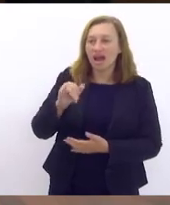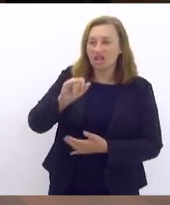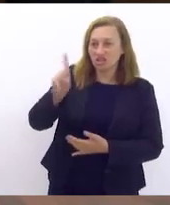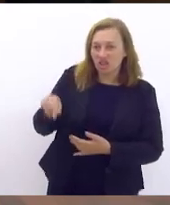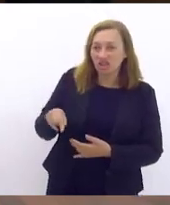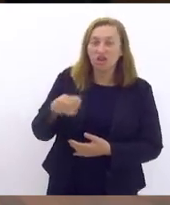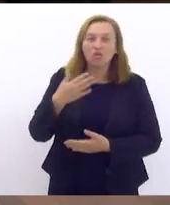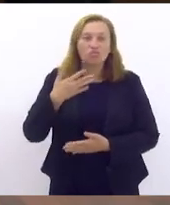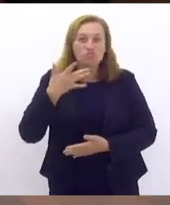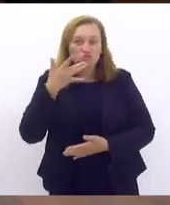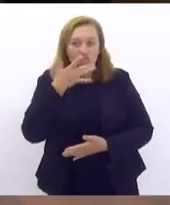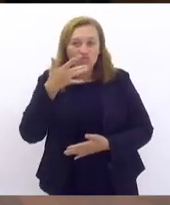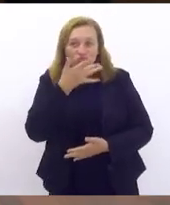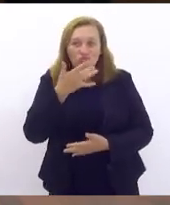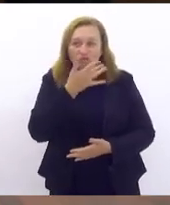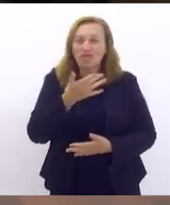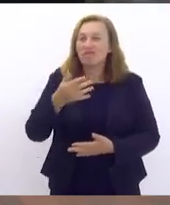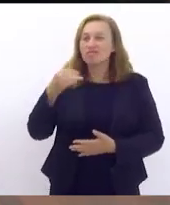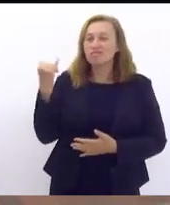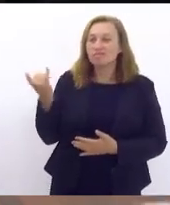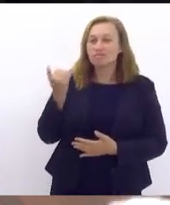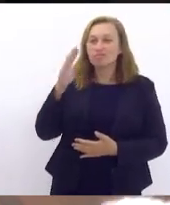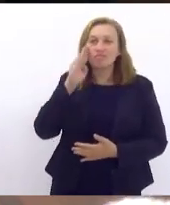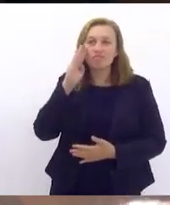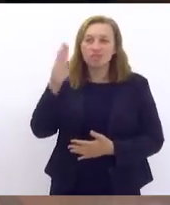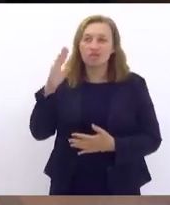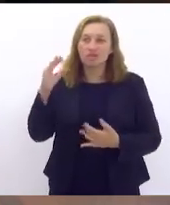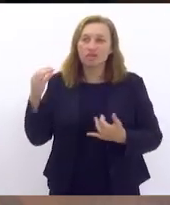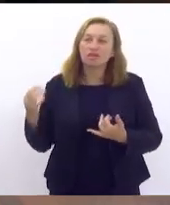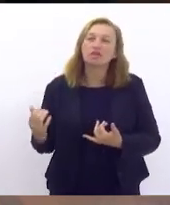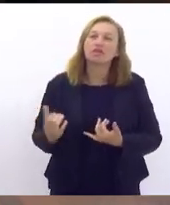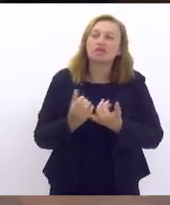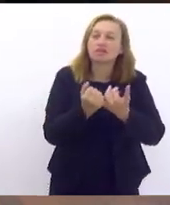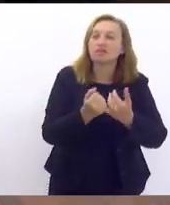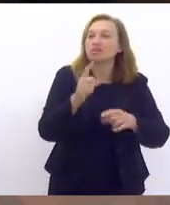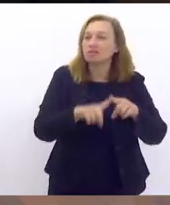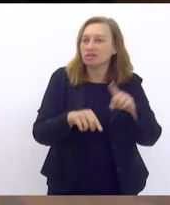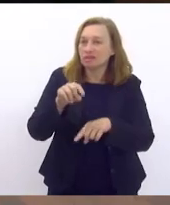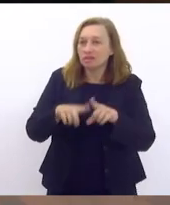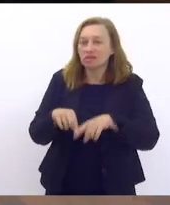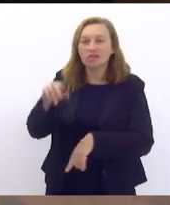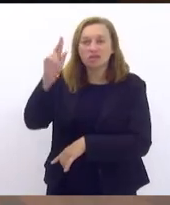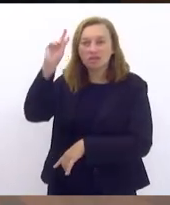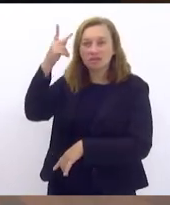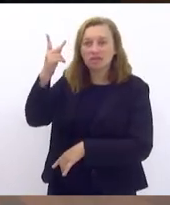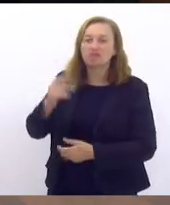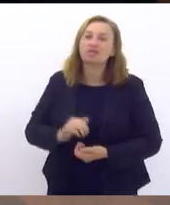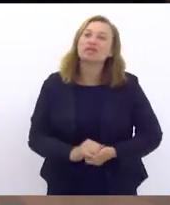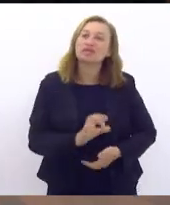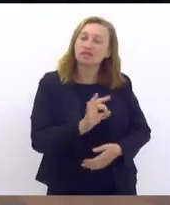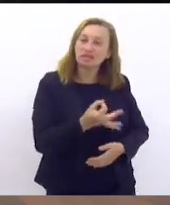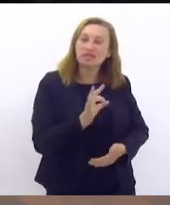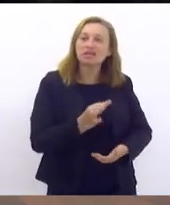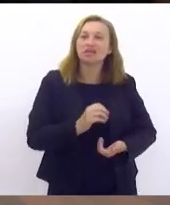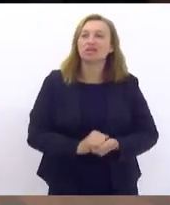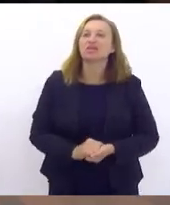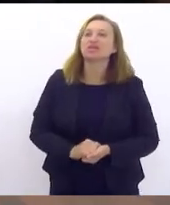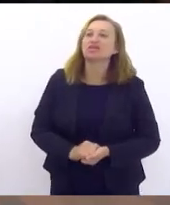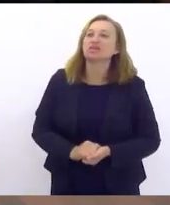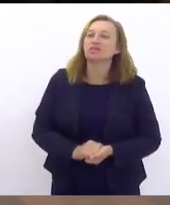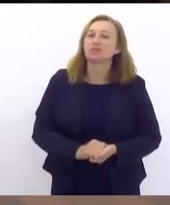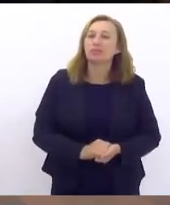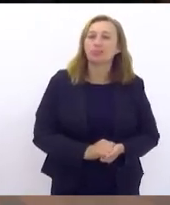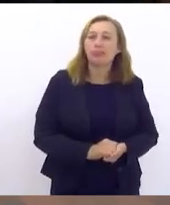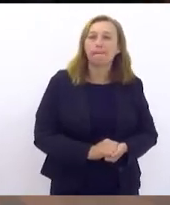fundamental esse tombamento, esse reconhecimento do valor histórico e denominar a quem, de fato, constrói esse